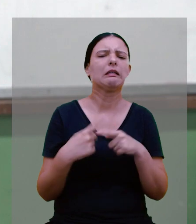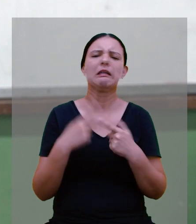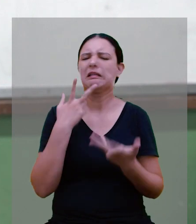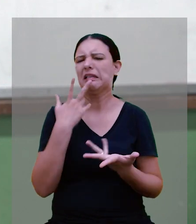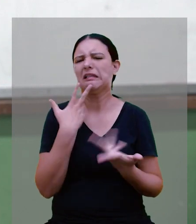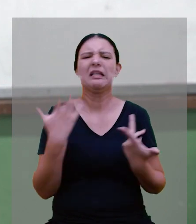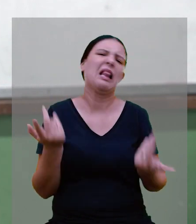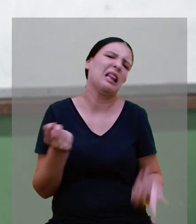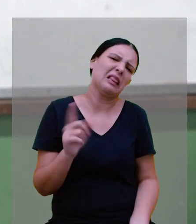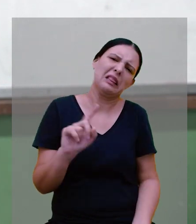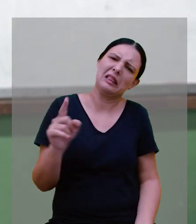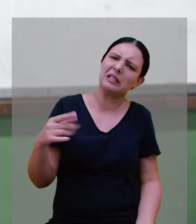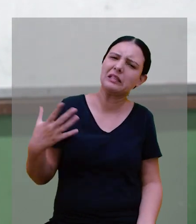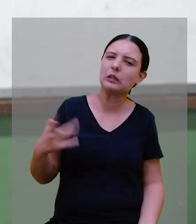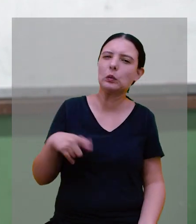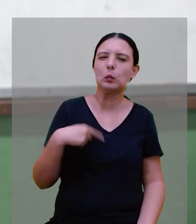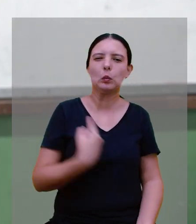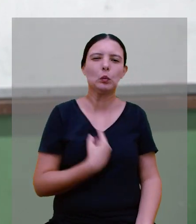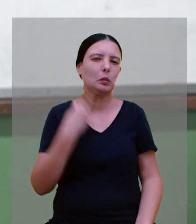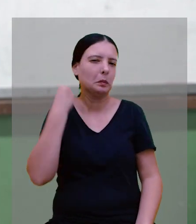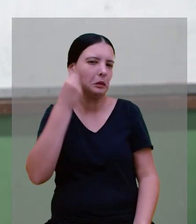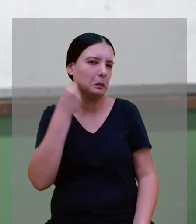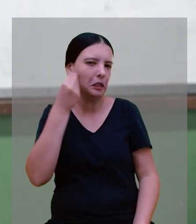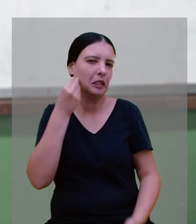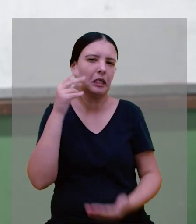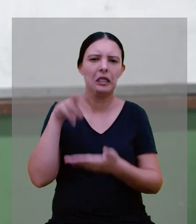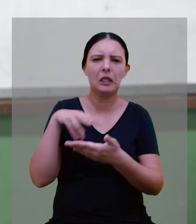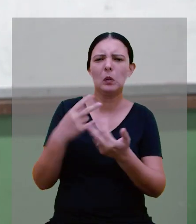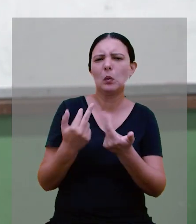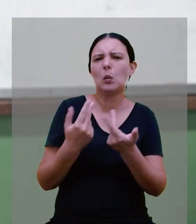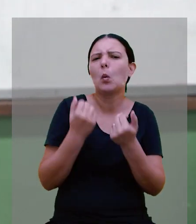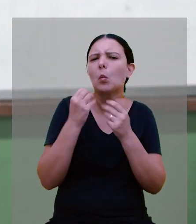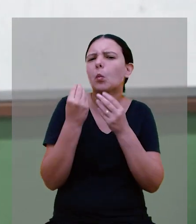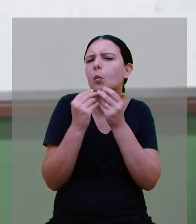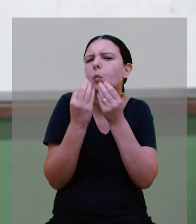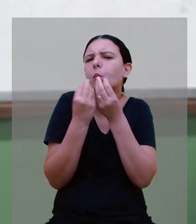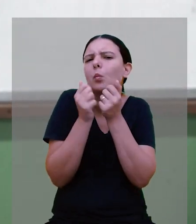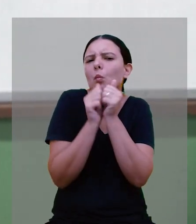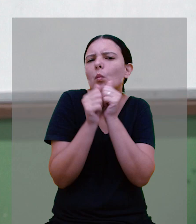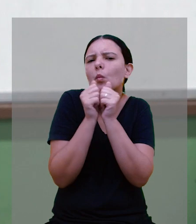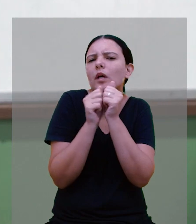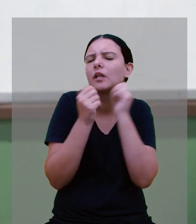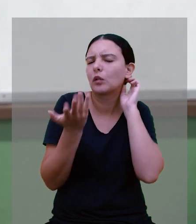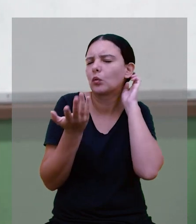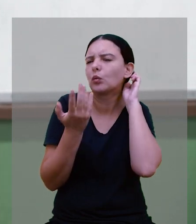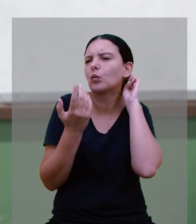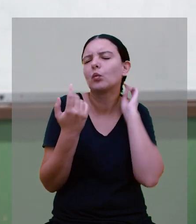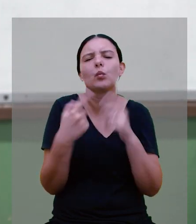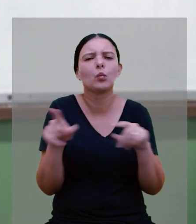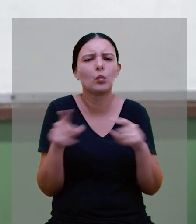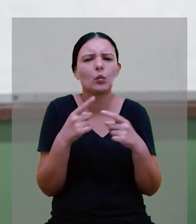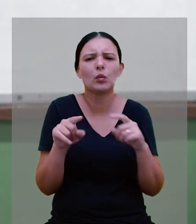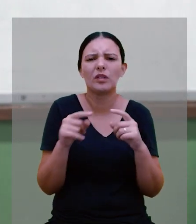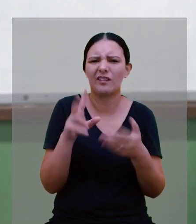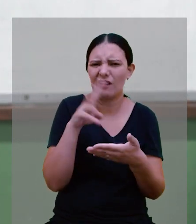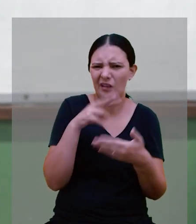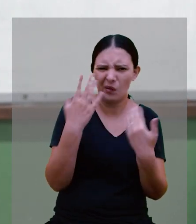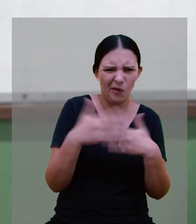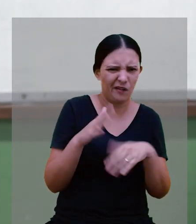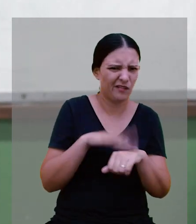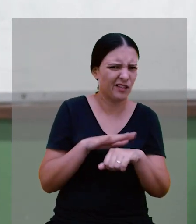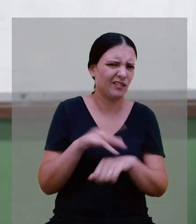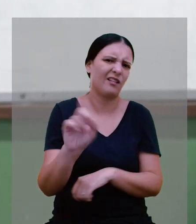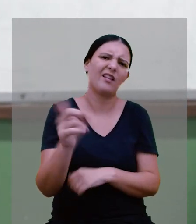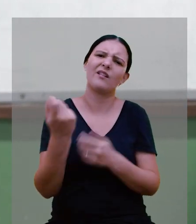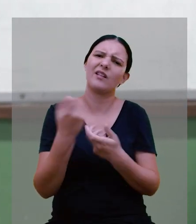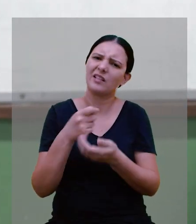falava, não, a gente tem que experimentar a leitura igual a gente experimenta o beijo, igual a gente experimenta a música. Leitura não é fazer prova, não, gente. Leitura é pra